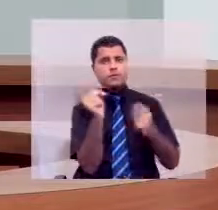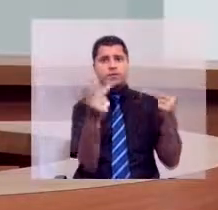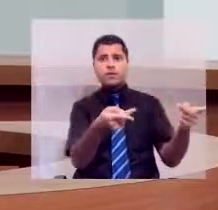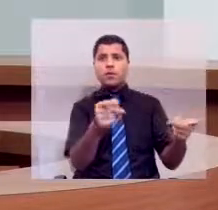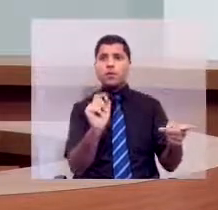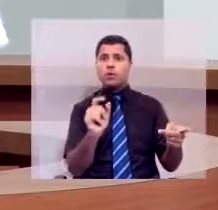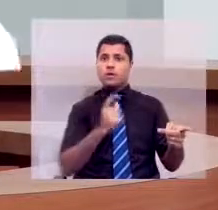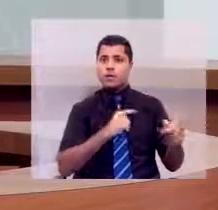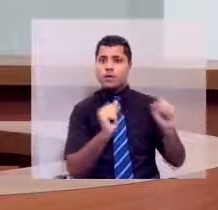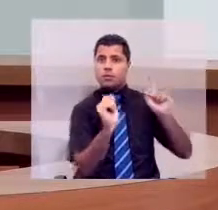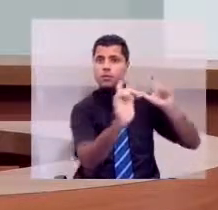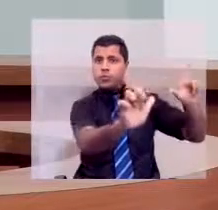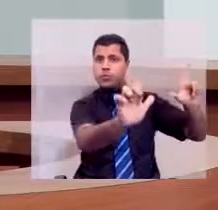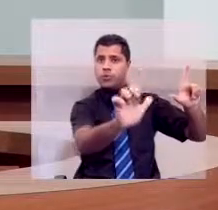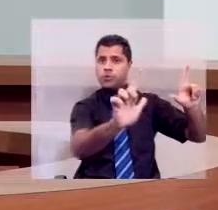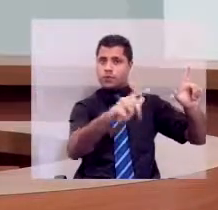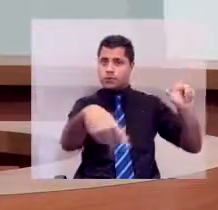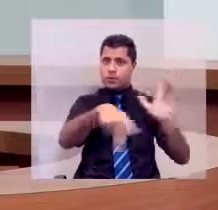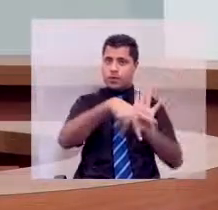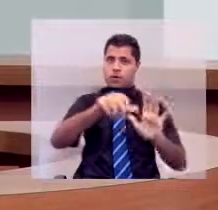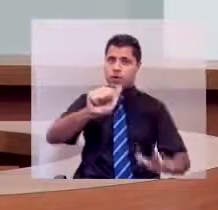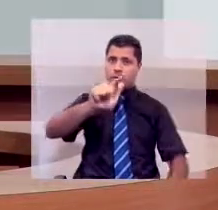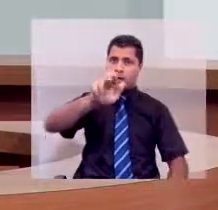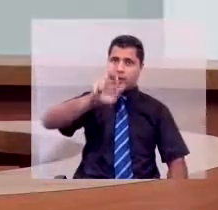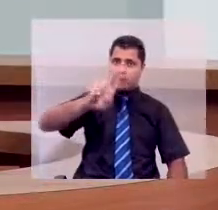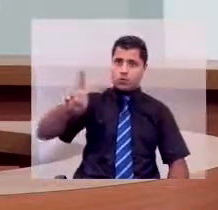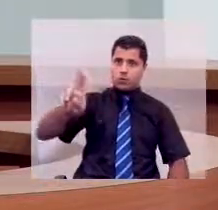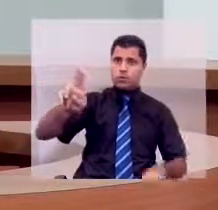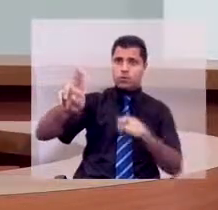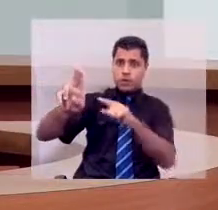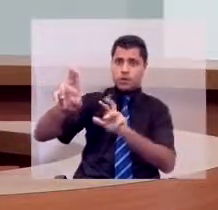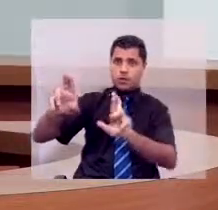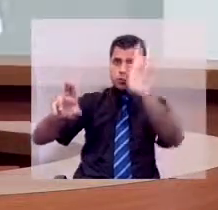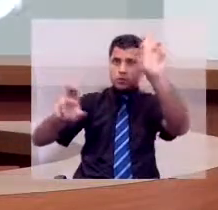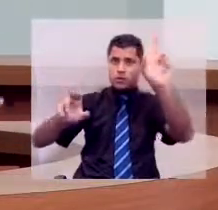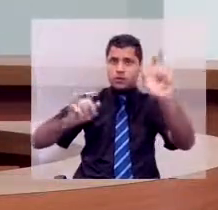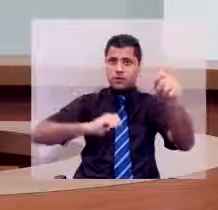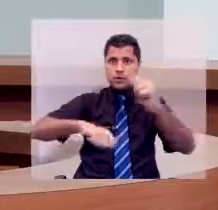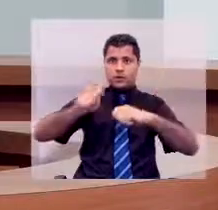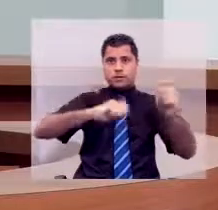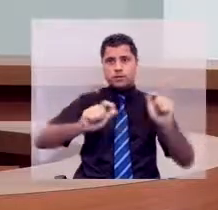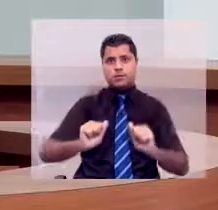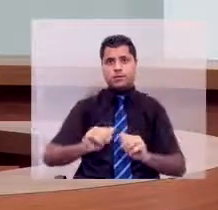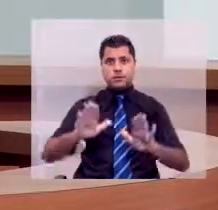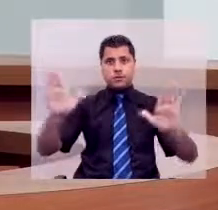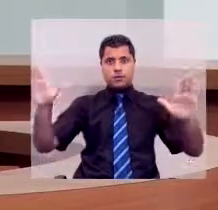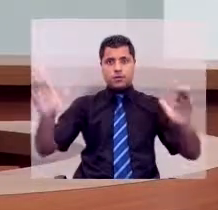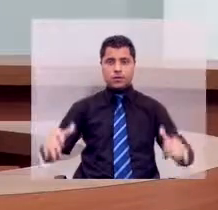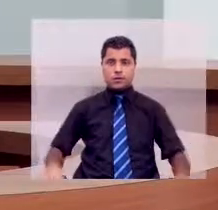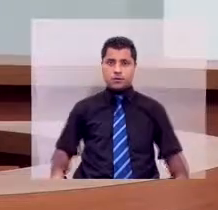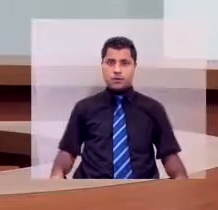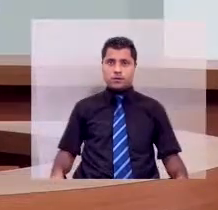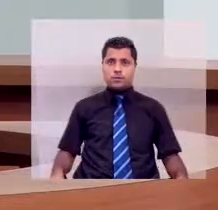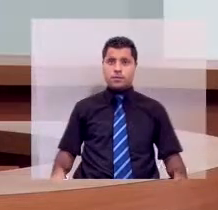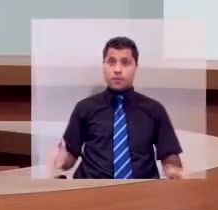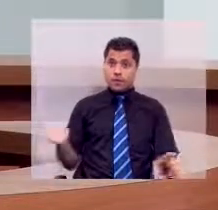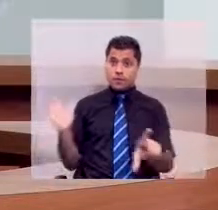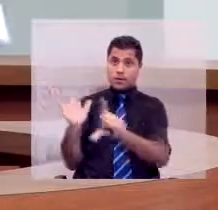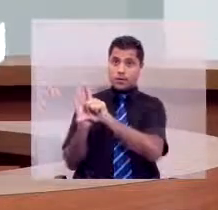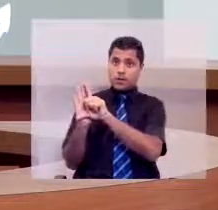outdoor da Gru Aeroporto, administradora do aeroporto, se amparando pela lei